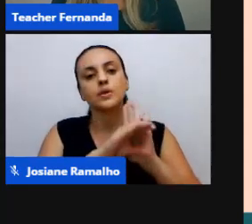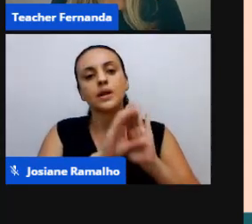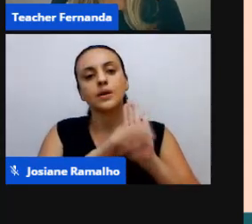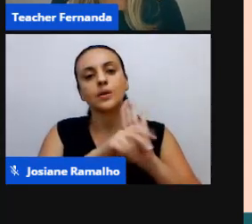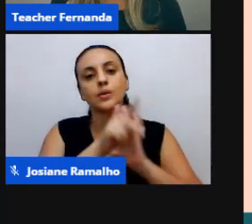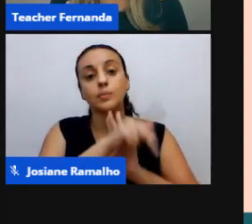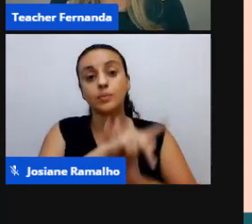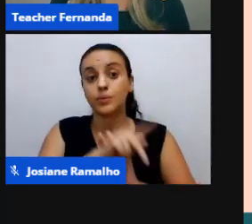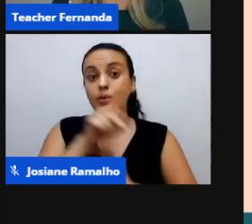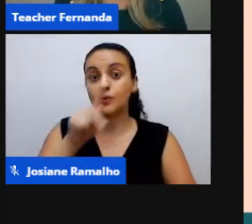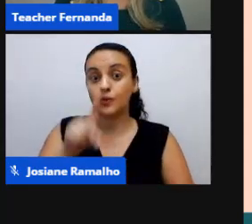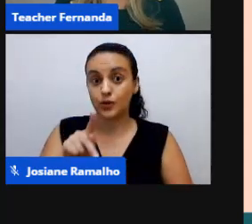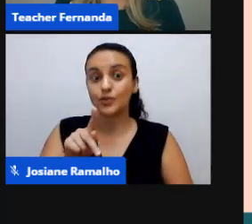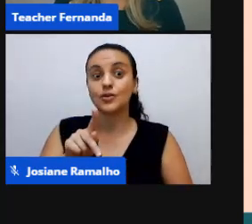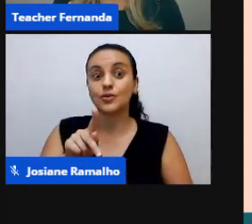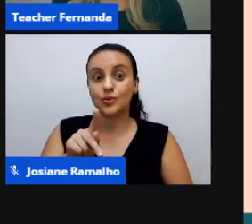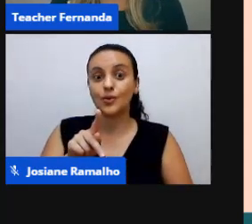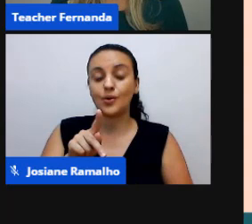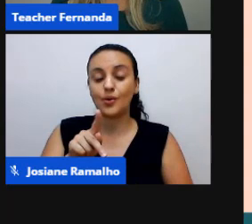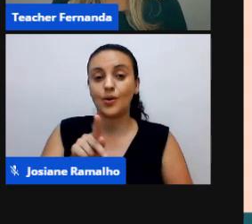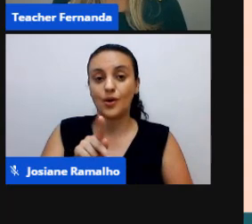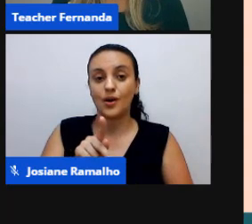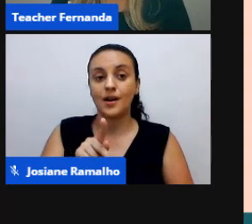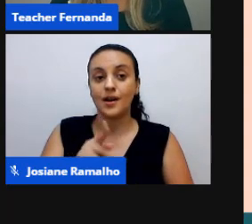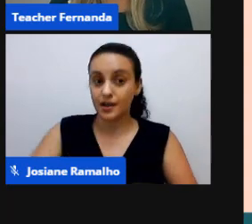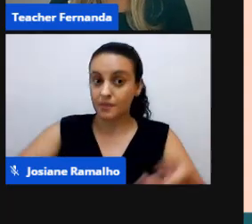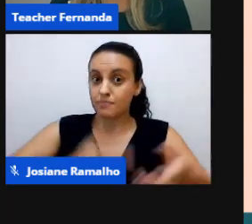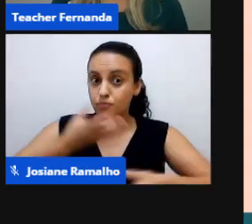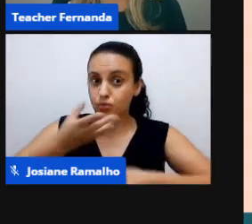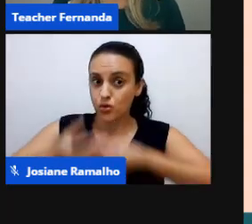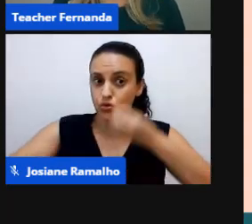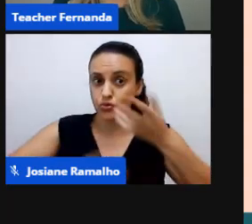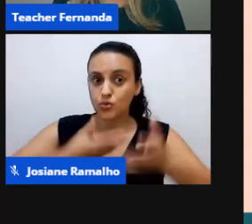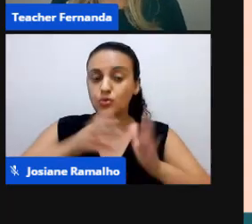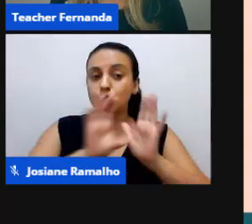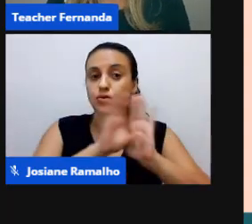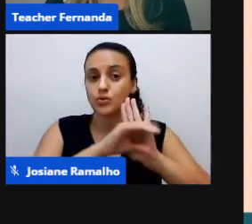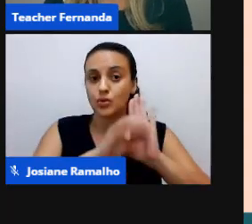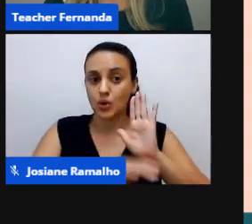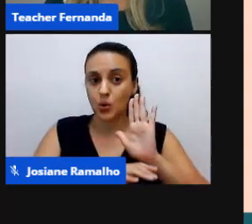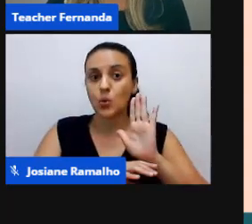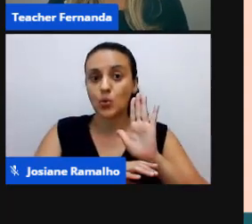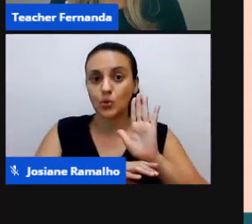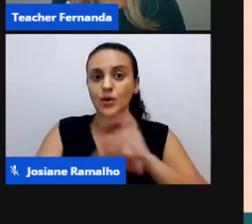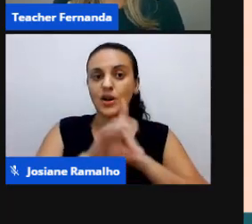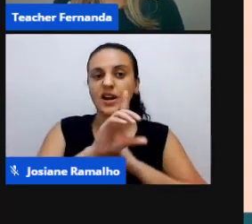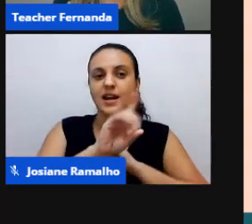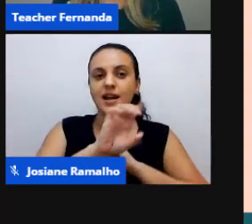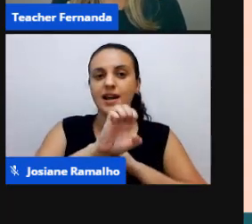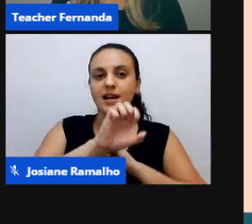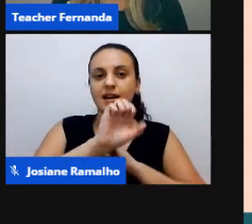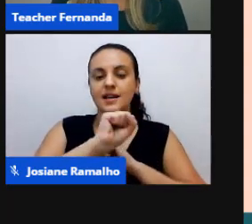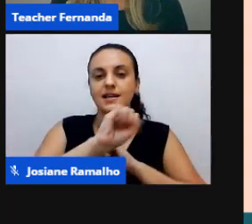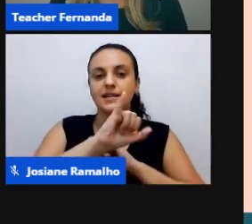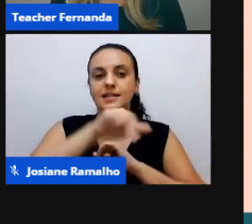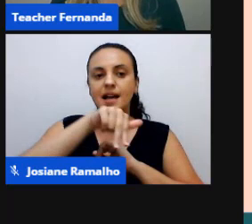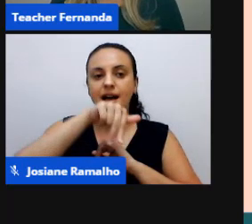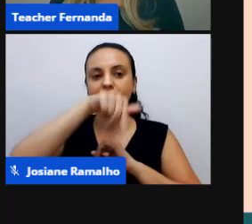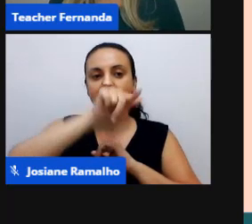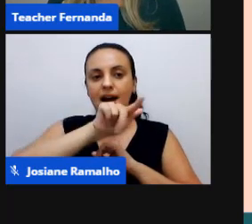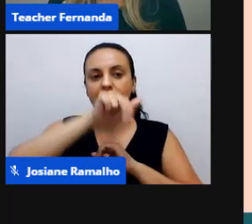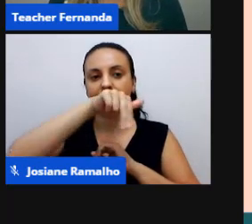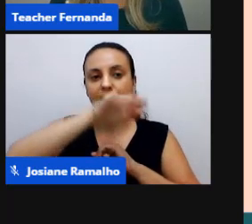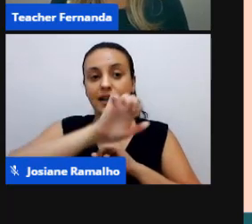como designer de conteúdo, ou seja, aquele que desenha, aquele que projeta o conteúdo, né?